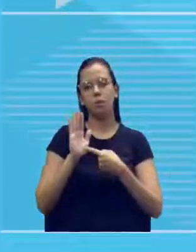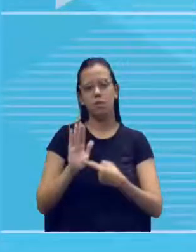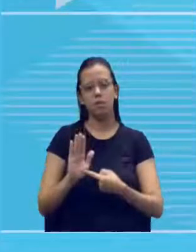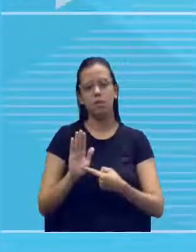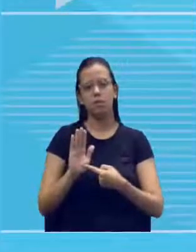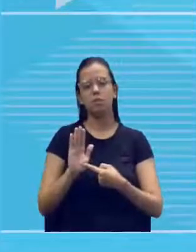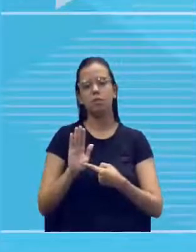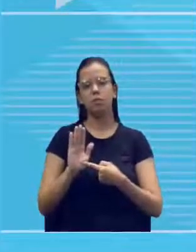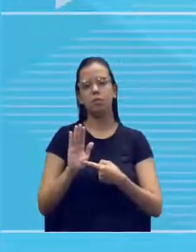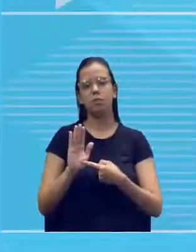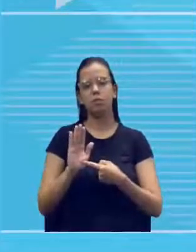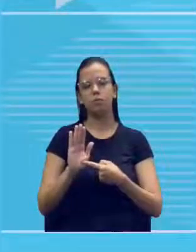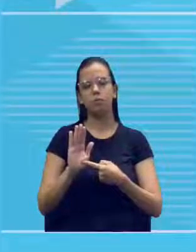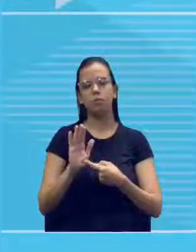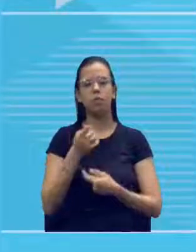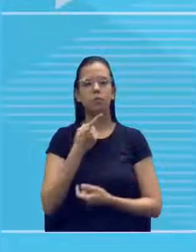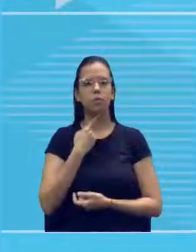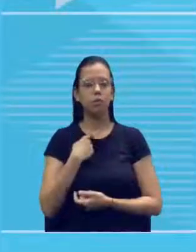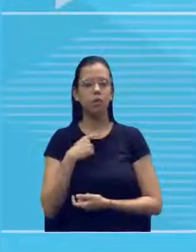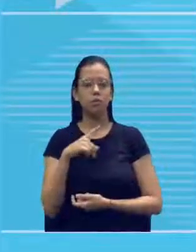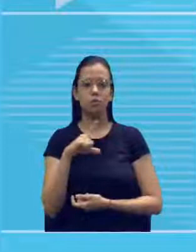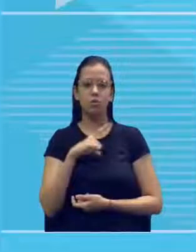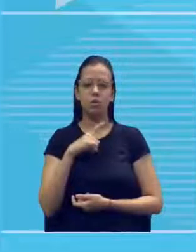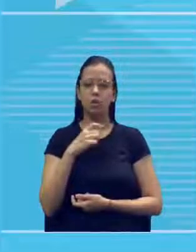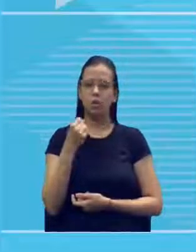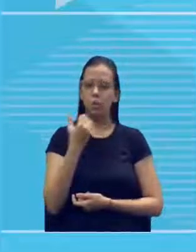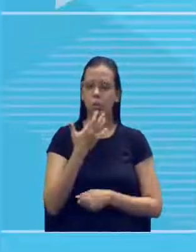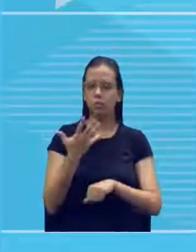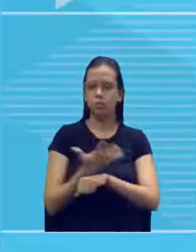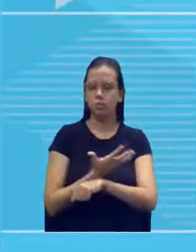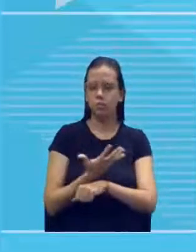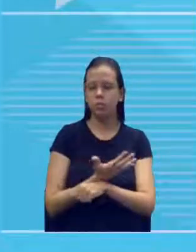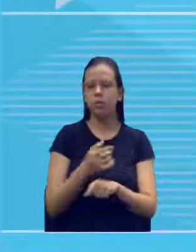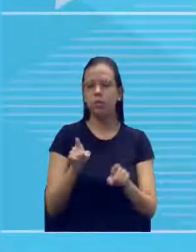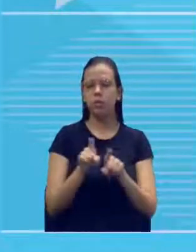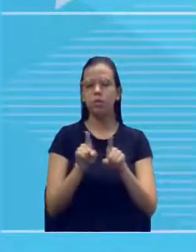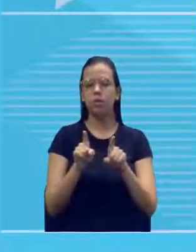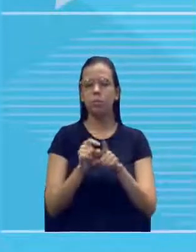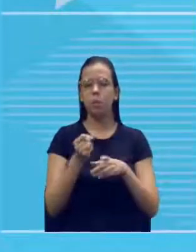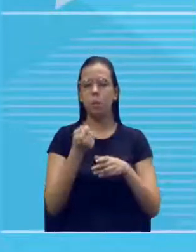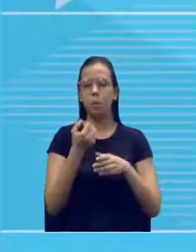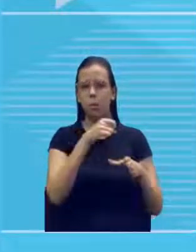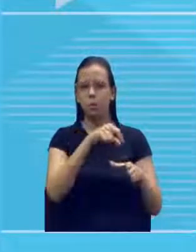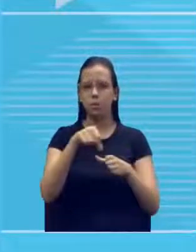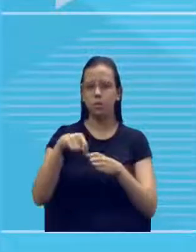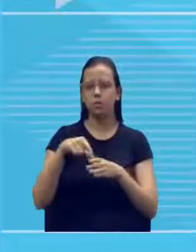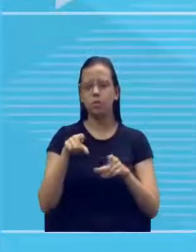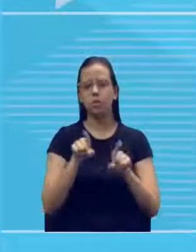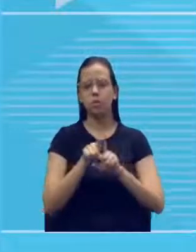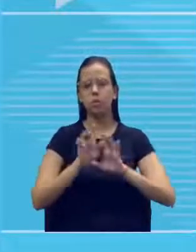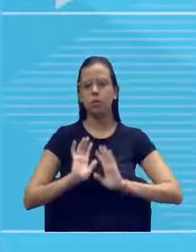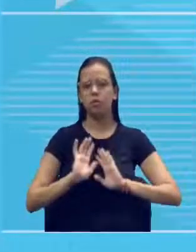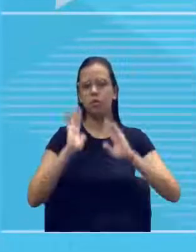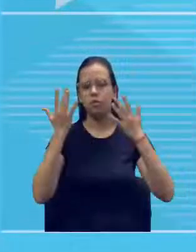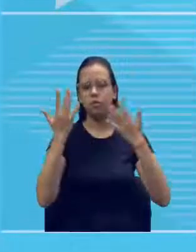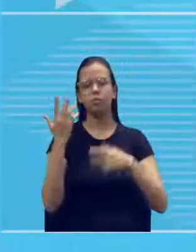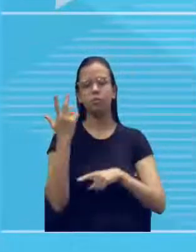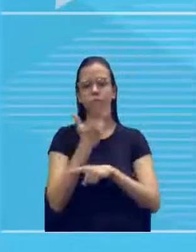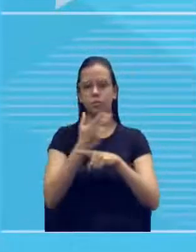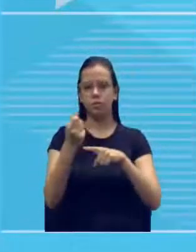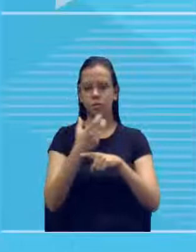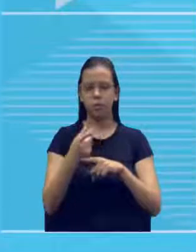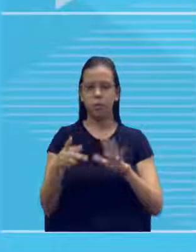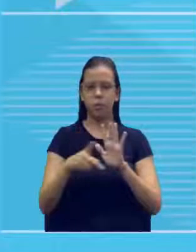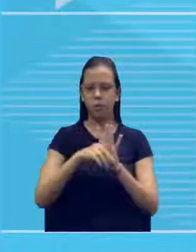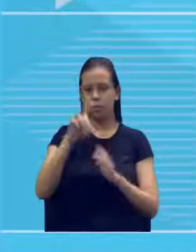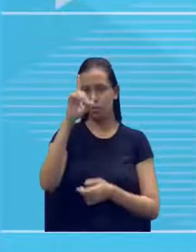sua vontade de ter uma boa colheita, de ter um bom plantio, de celebrar as conquistas do dia a